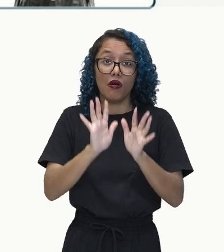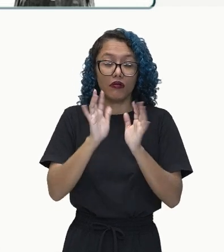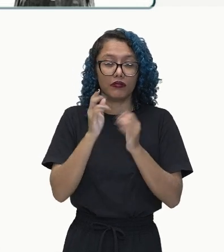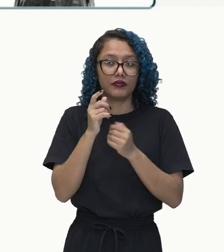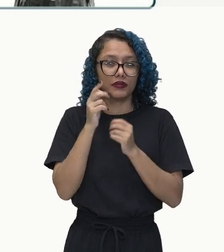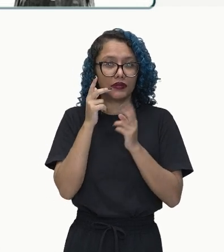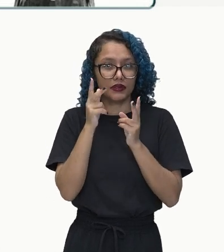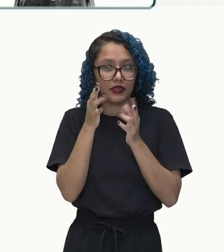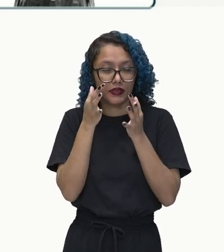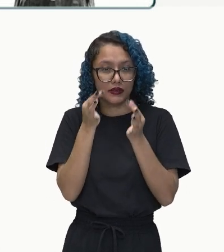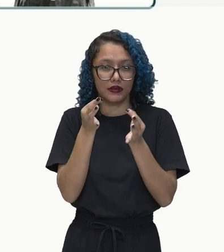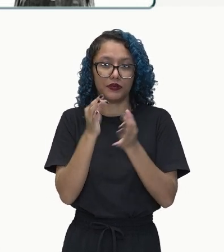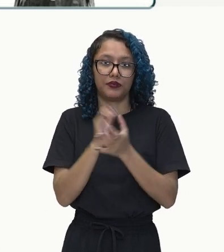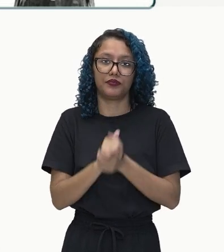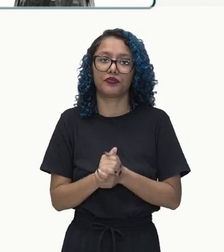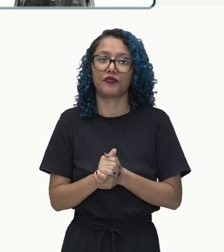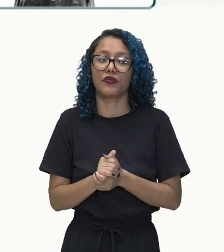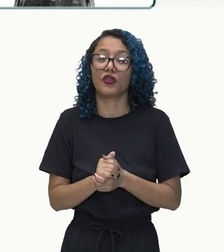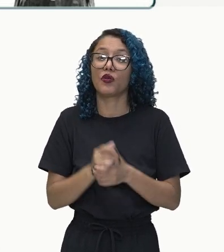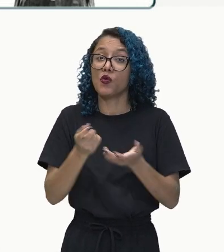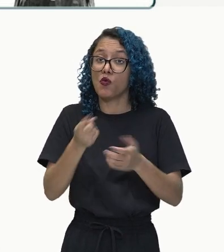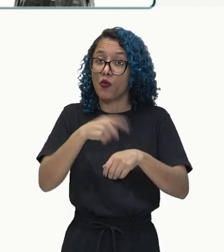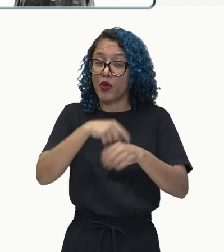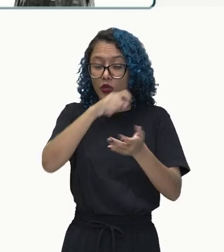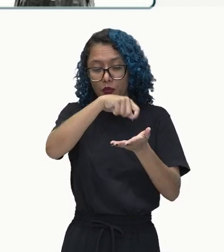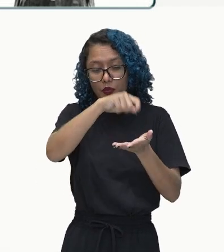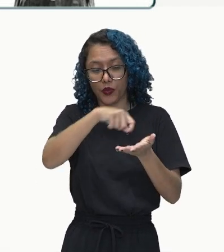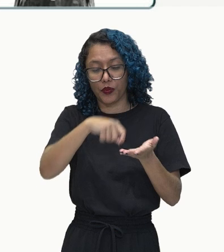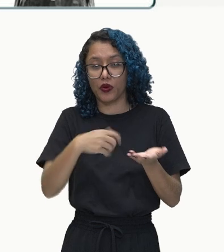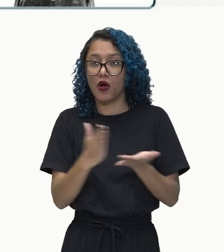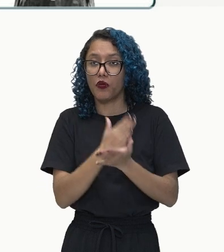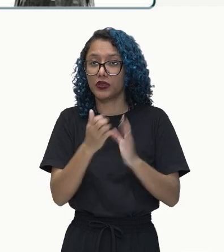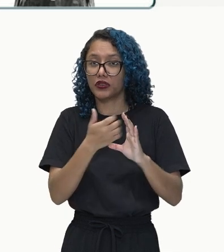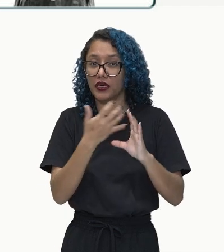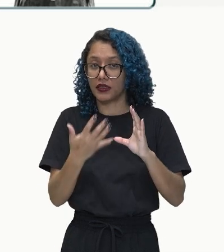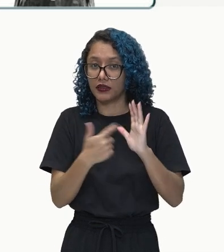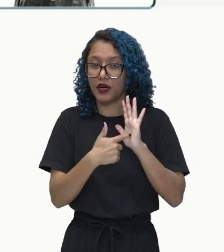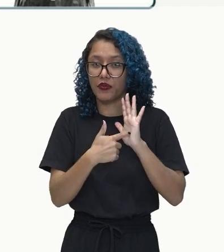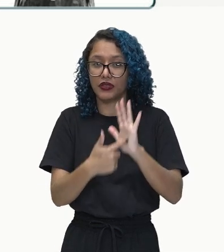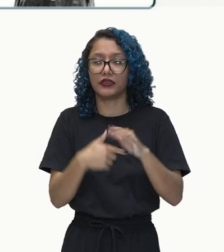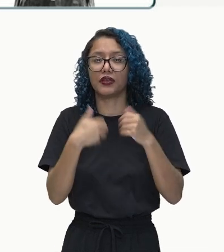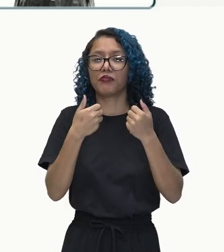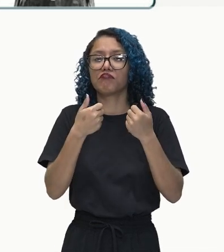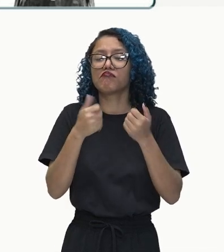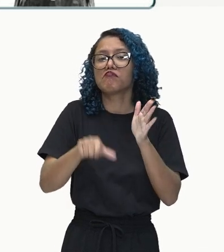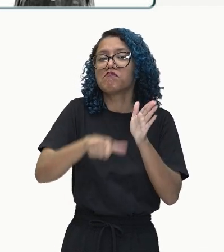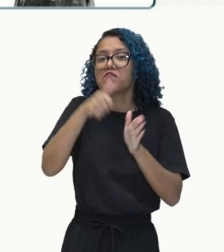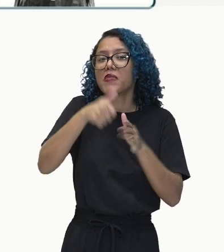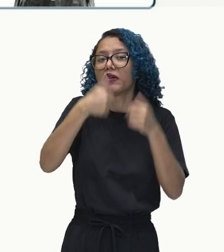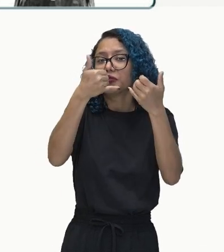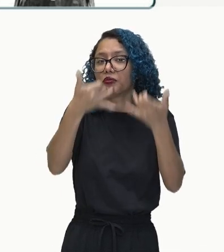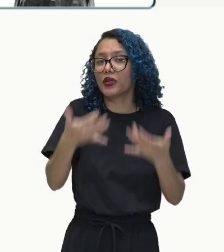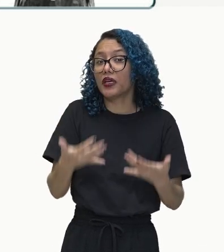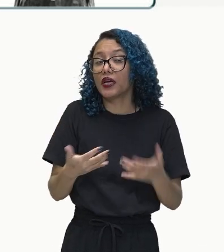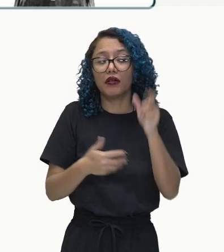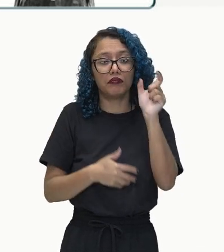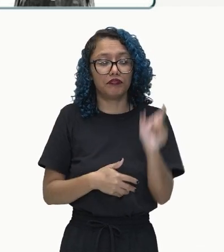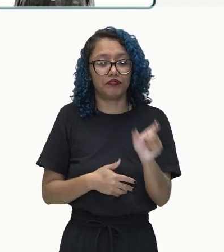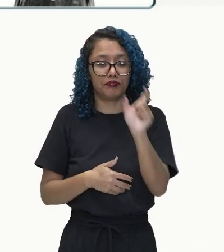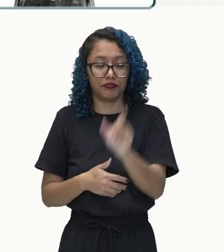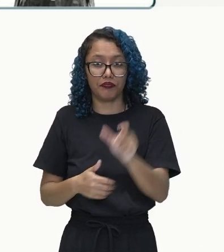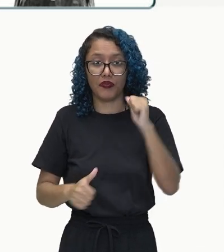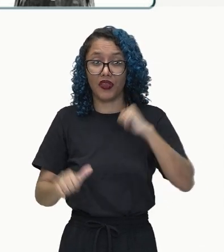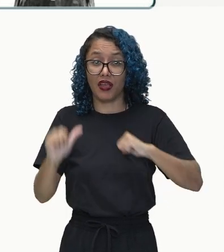ele vai apresentar algumas características. Primeiro, vai falar sobre os atores, né, falar aí a